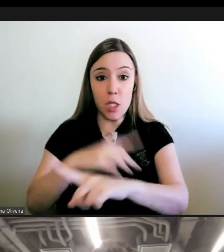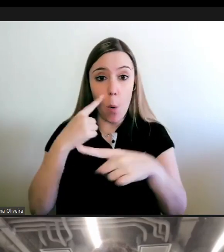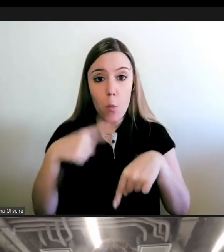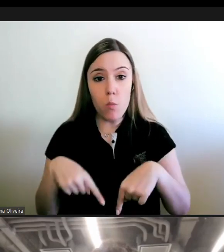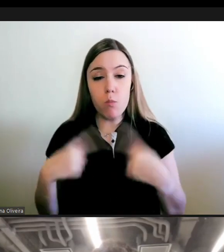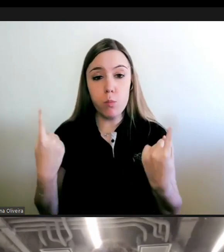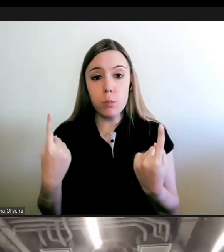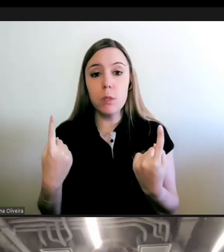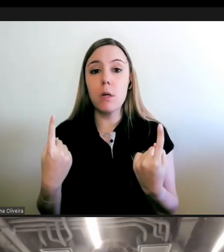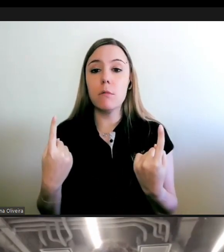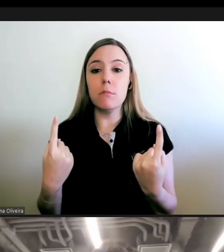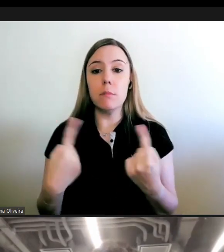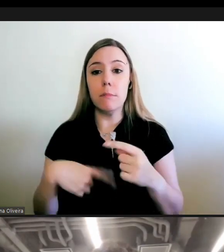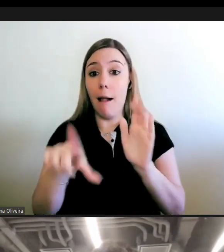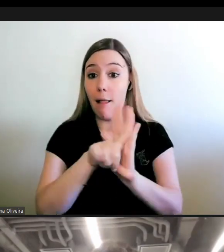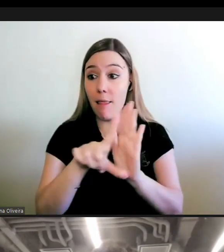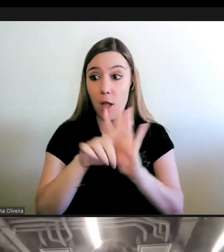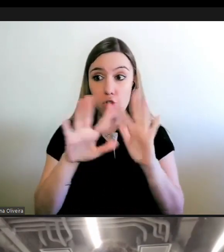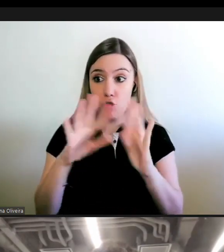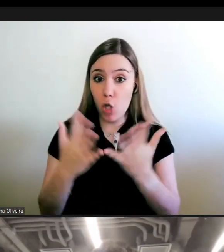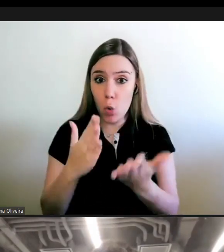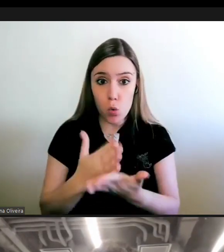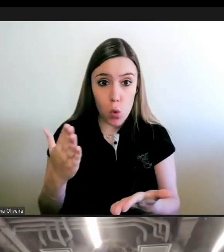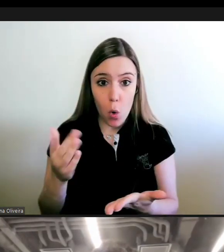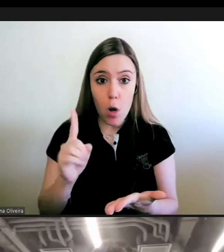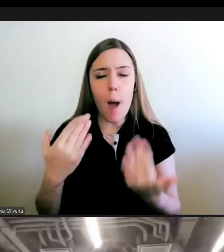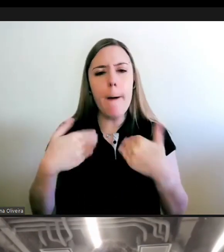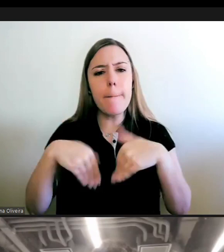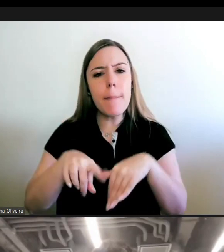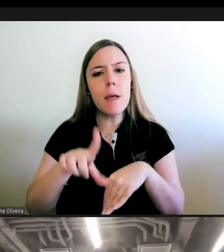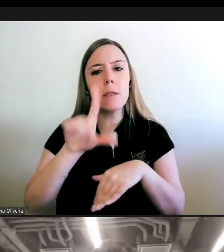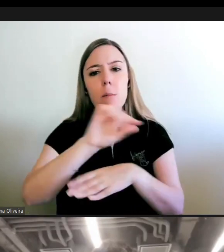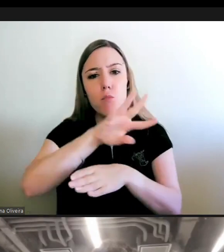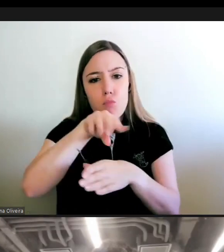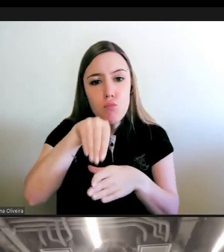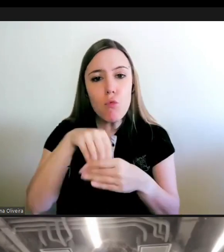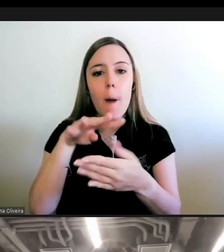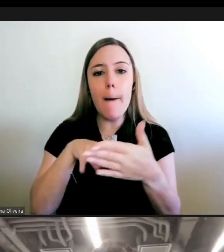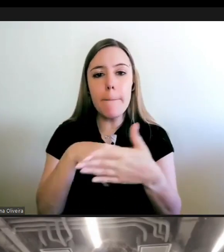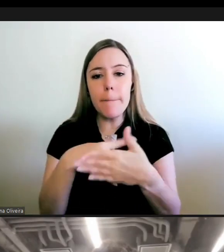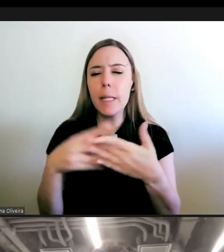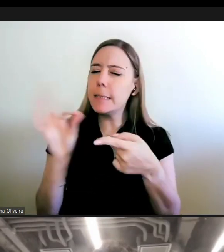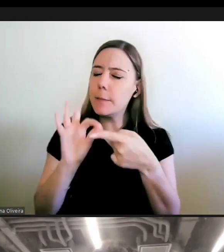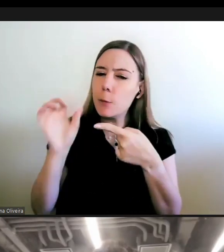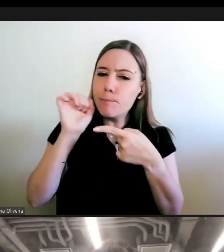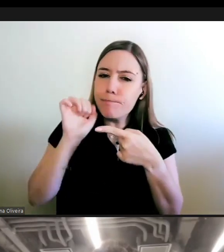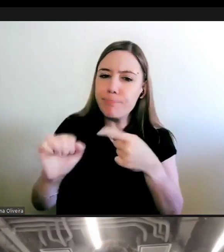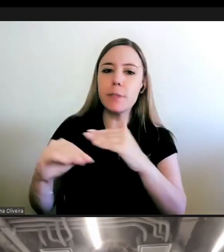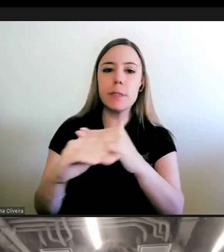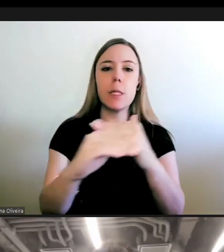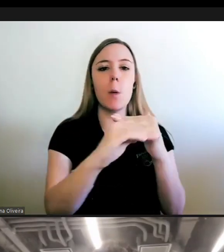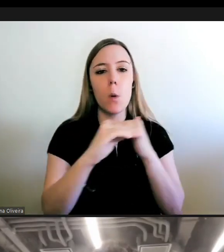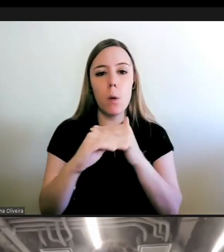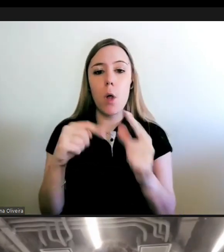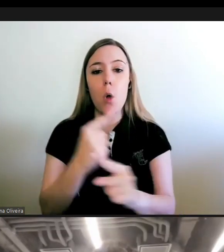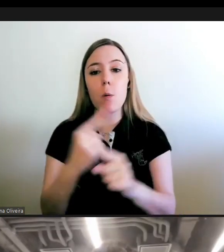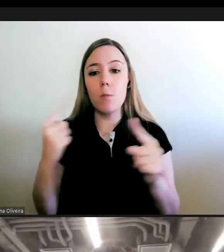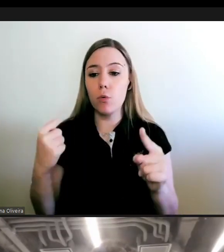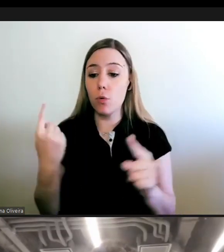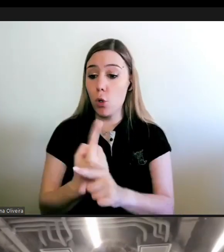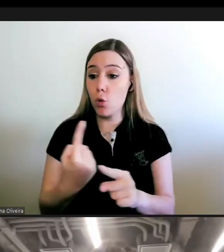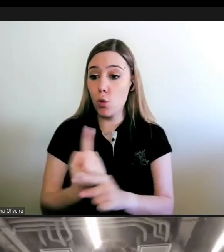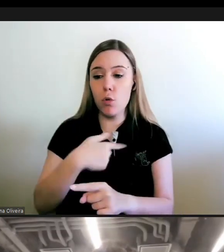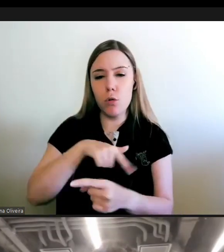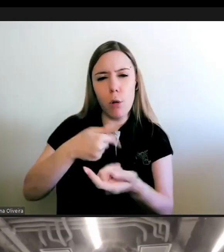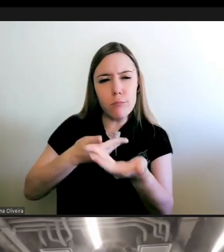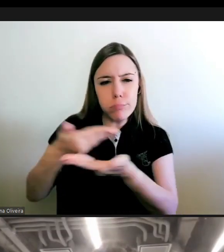tivesse, além da legislação global, estes planos específicos de igualdade, porque aquilo que nós conversamos com